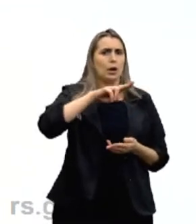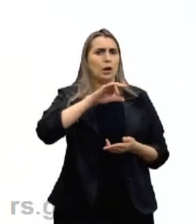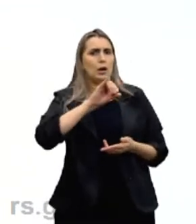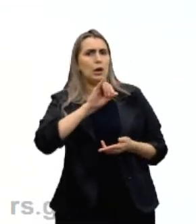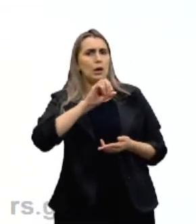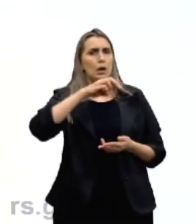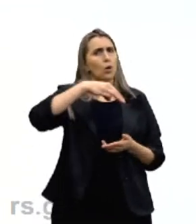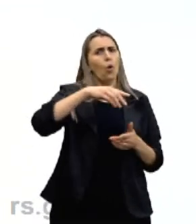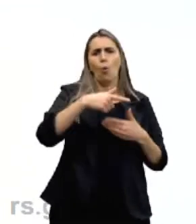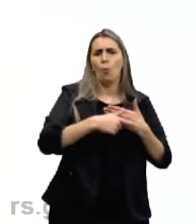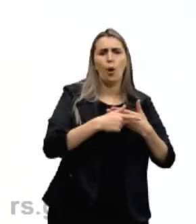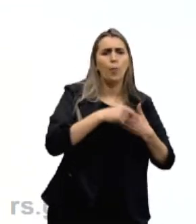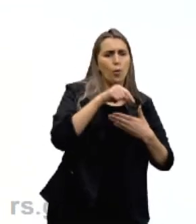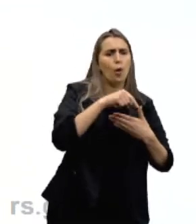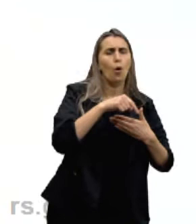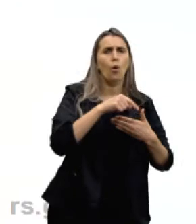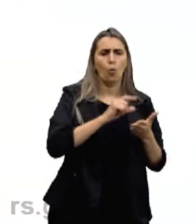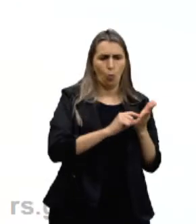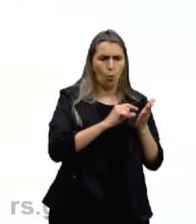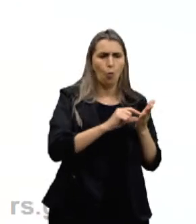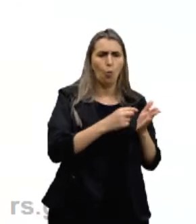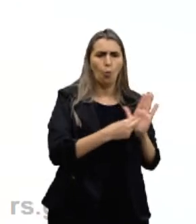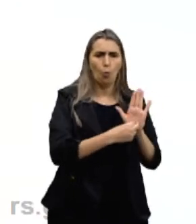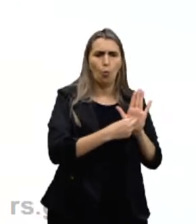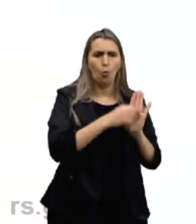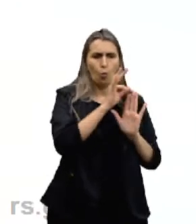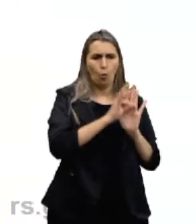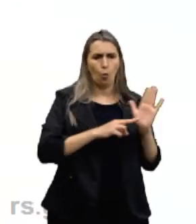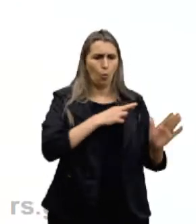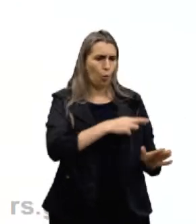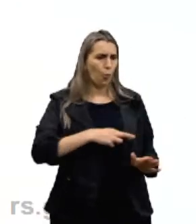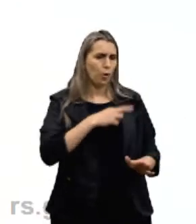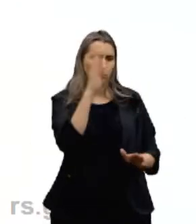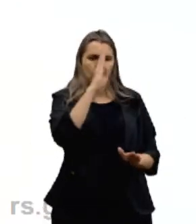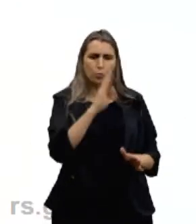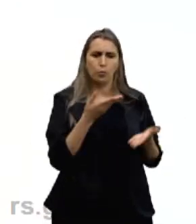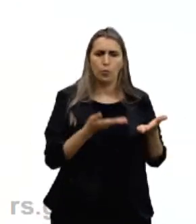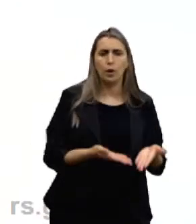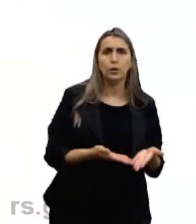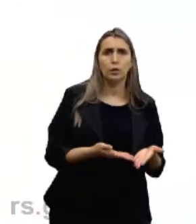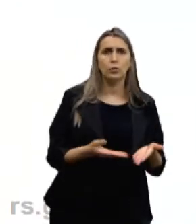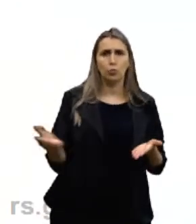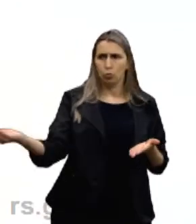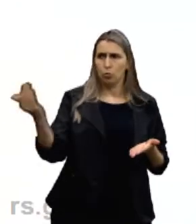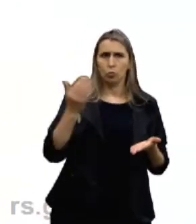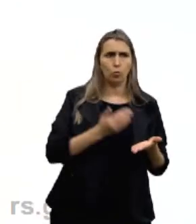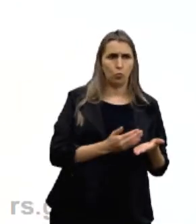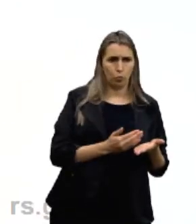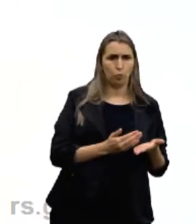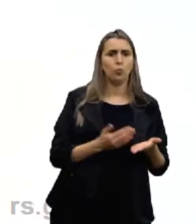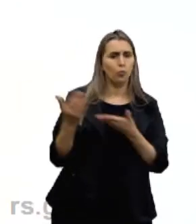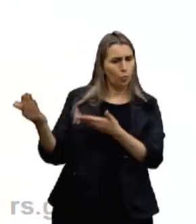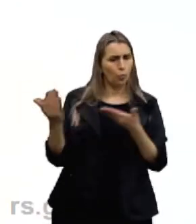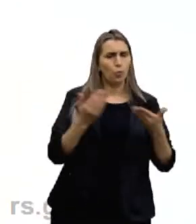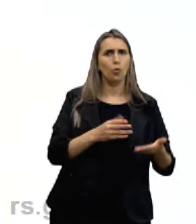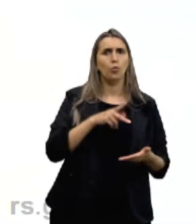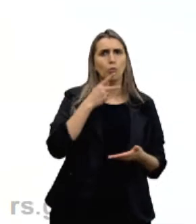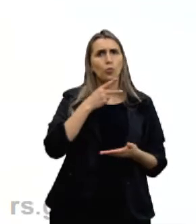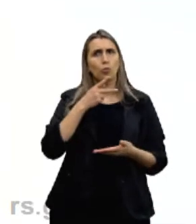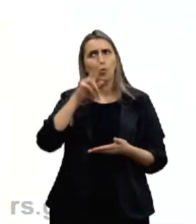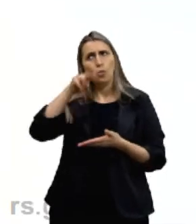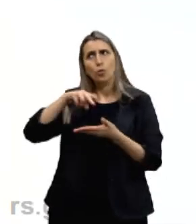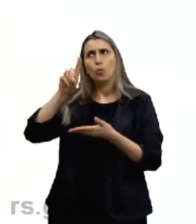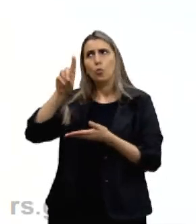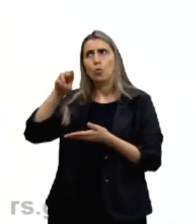o papel dele é trazer o romance romântico para o Brasil com os caras gostavam de ler o do mar